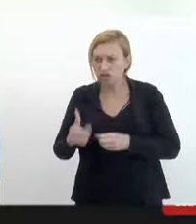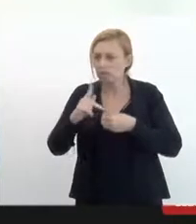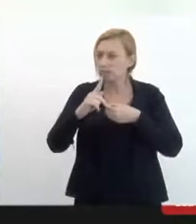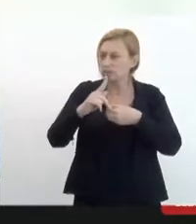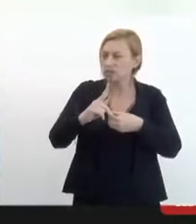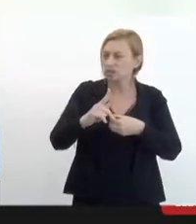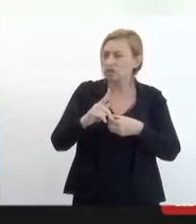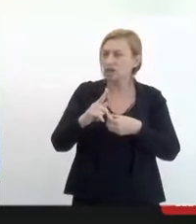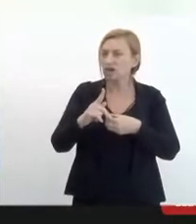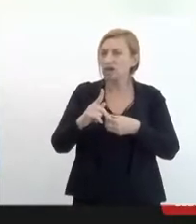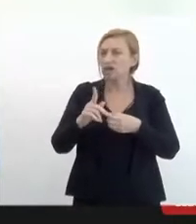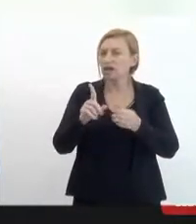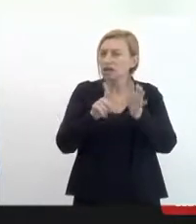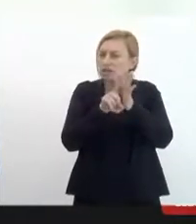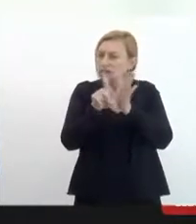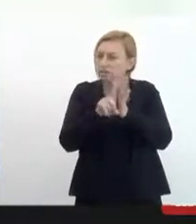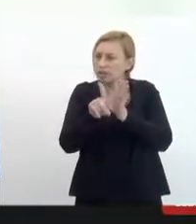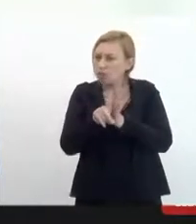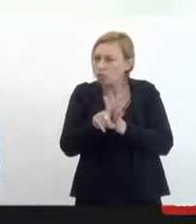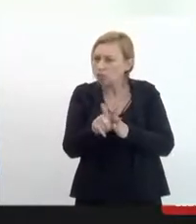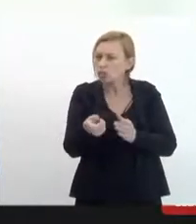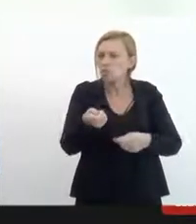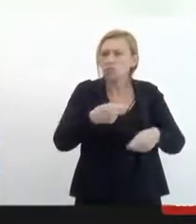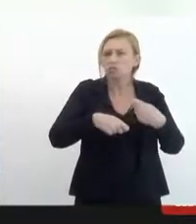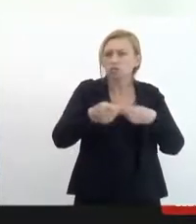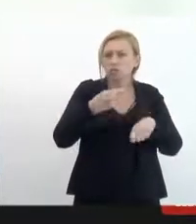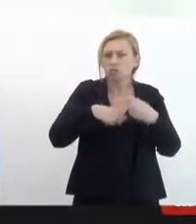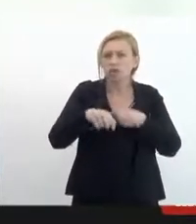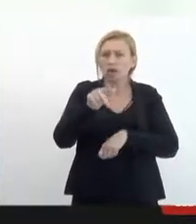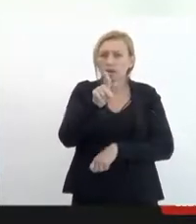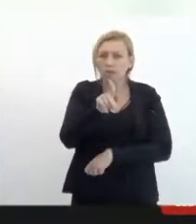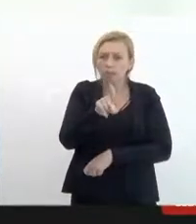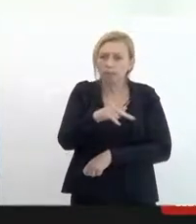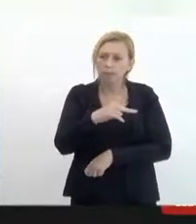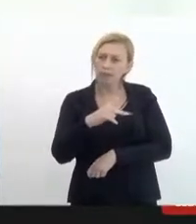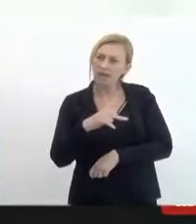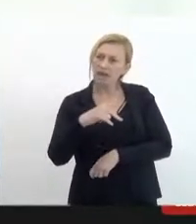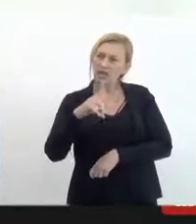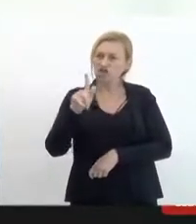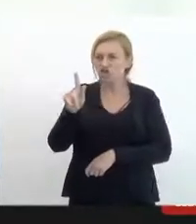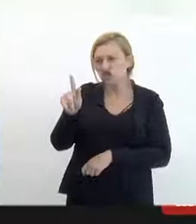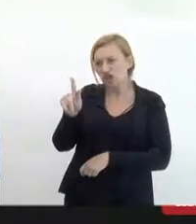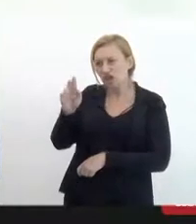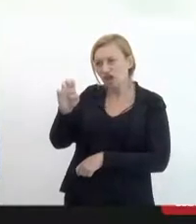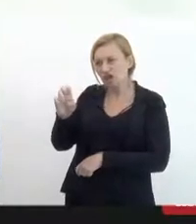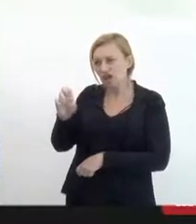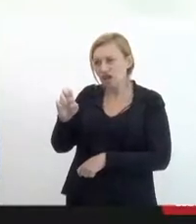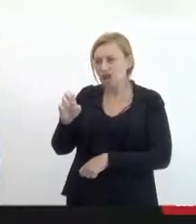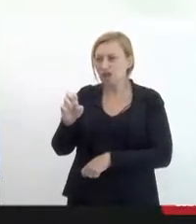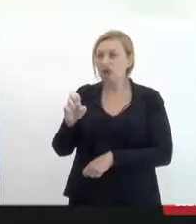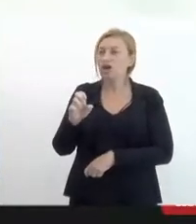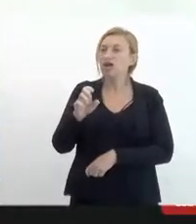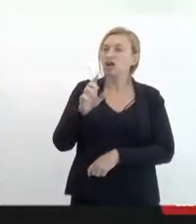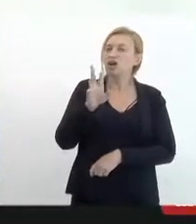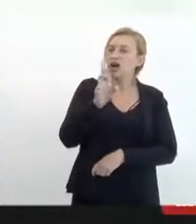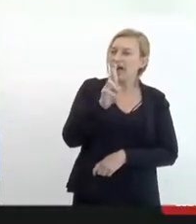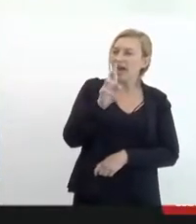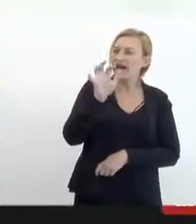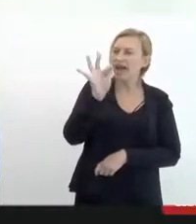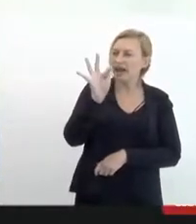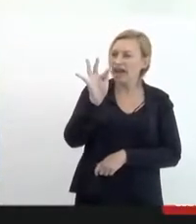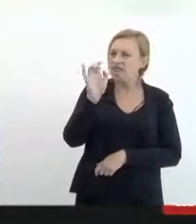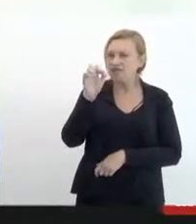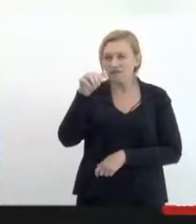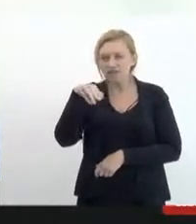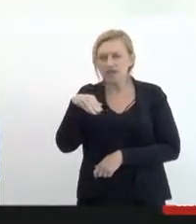essa disposição de negociação da PGE com ou sem Refis, como também a